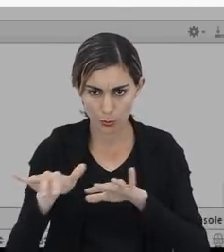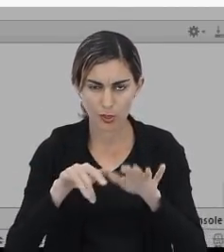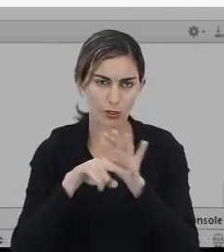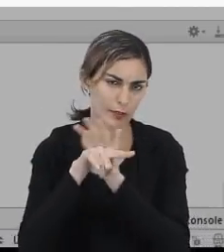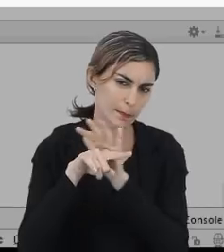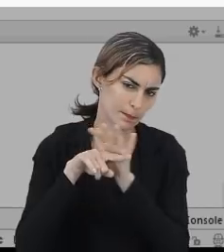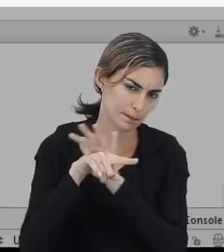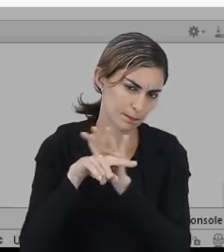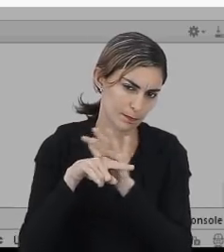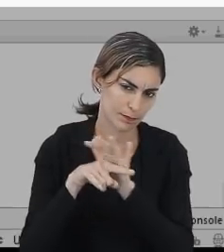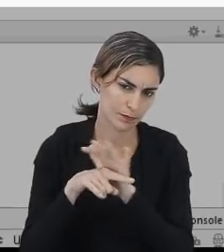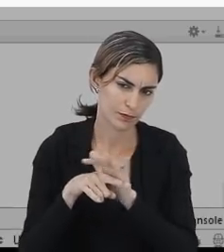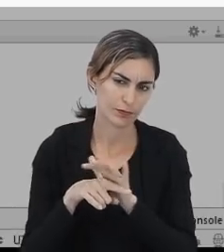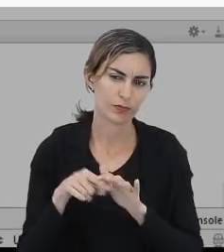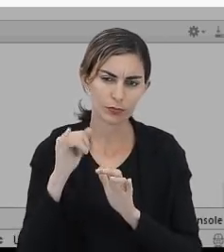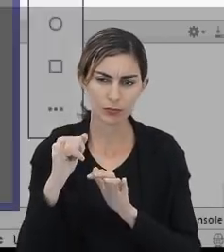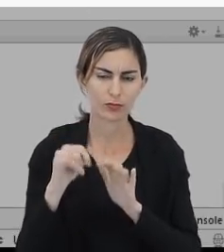verificar isso.